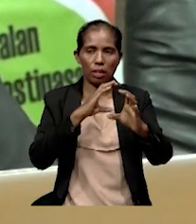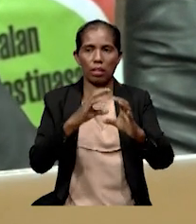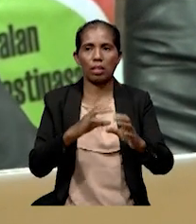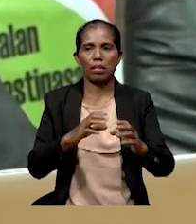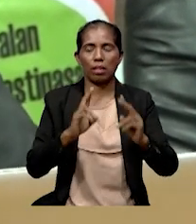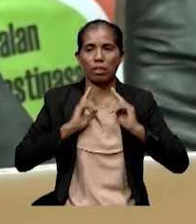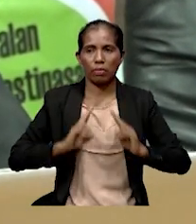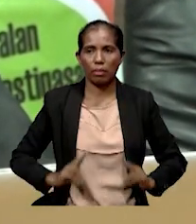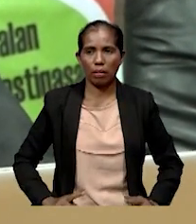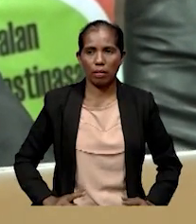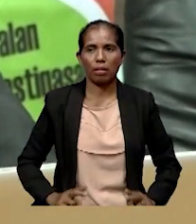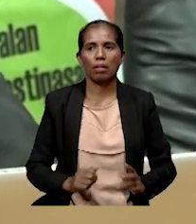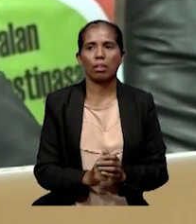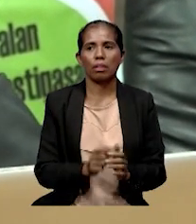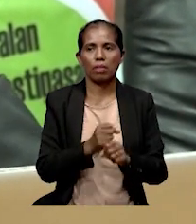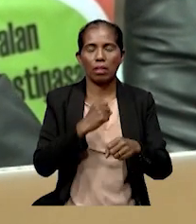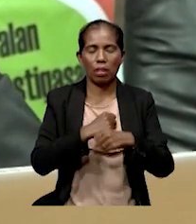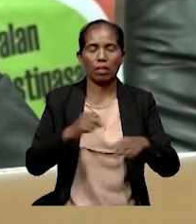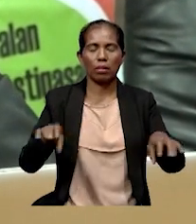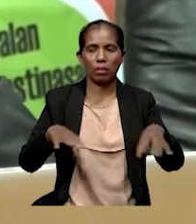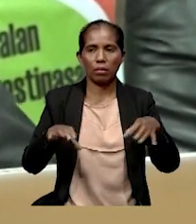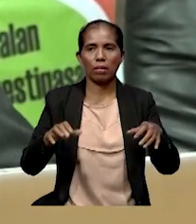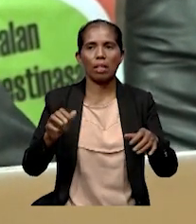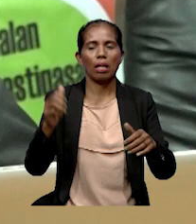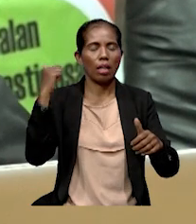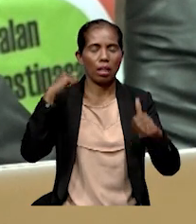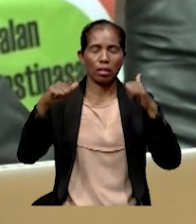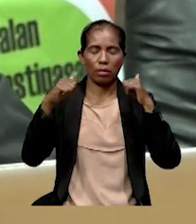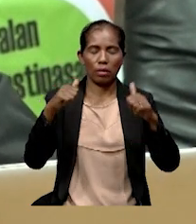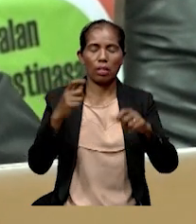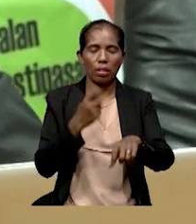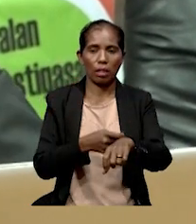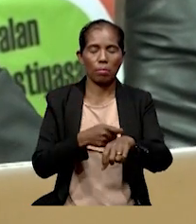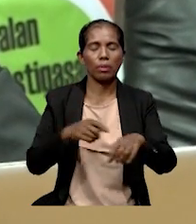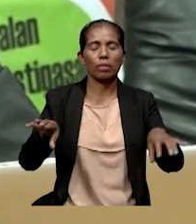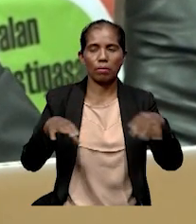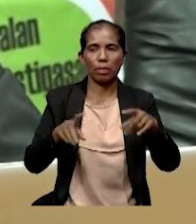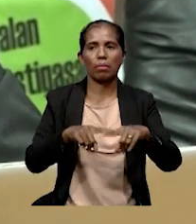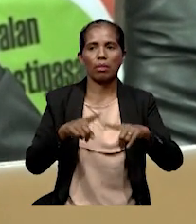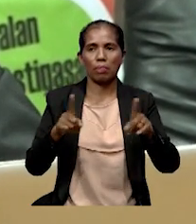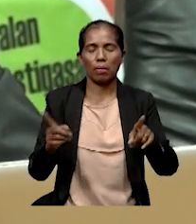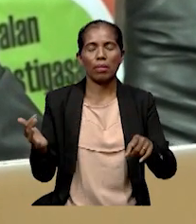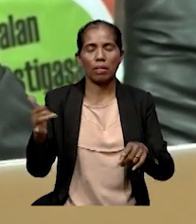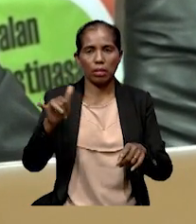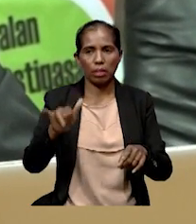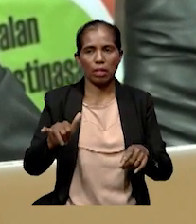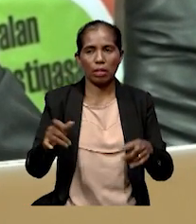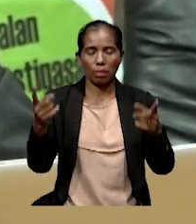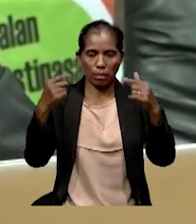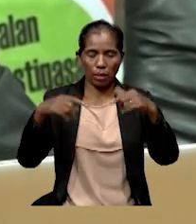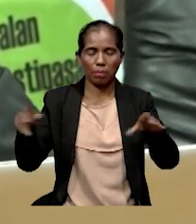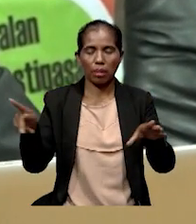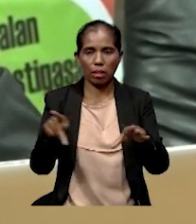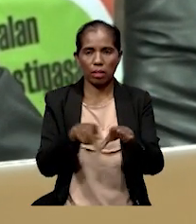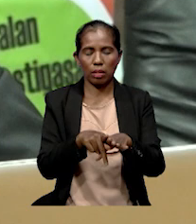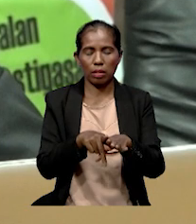hatais, torlo a sala hela serviço atividades e ora serviço ninia, na be sira mai participa ia